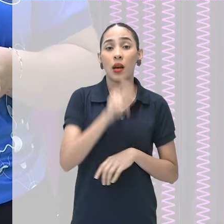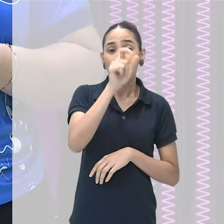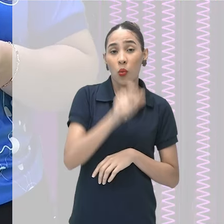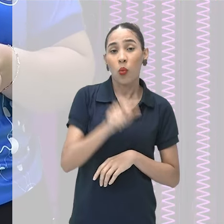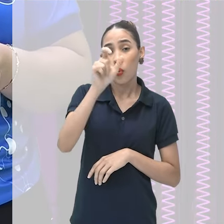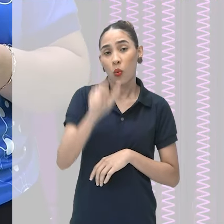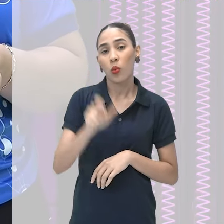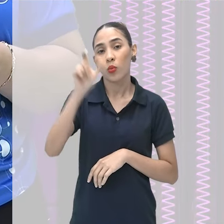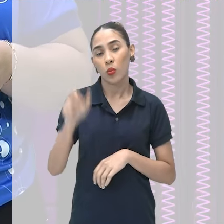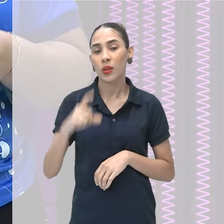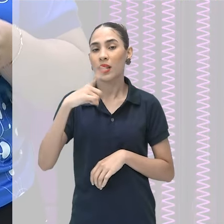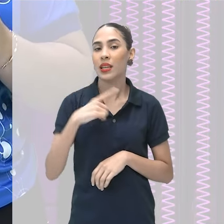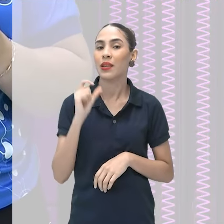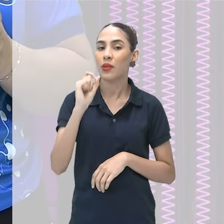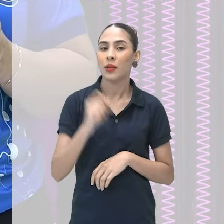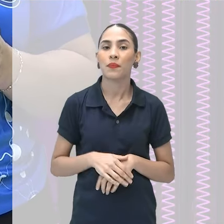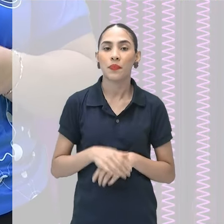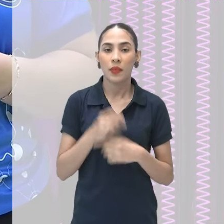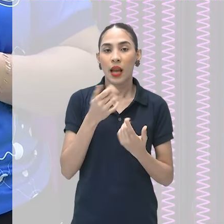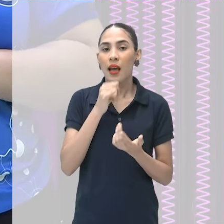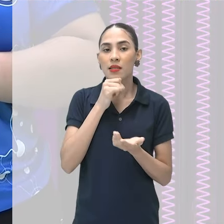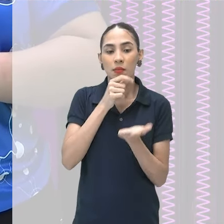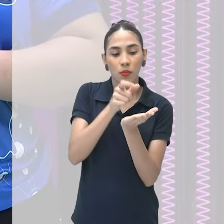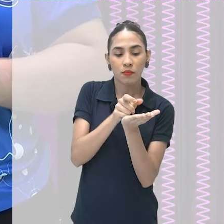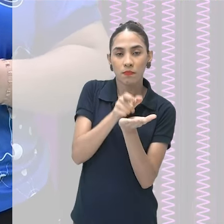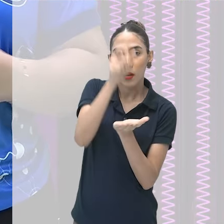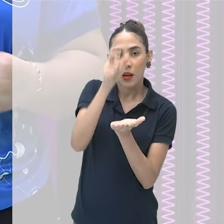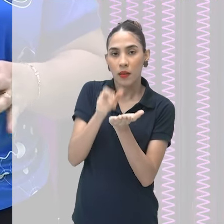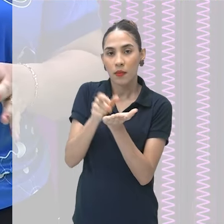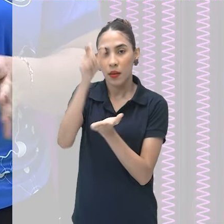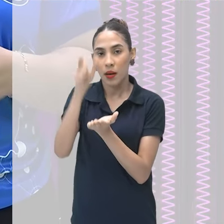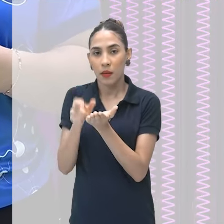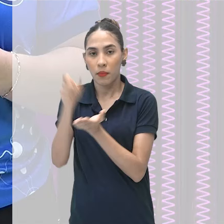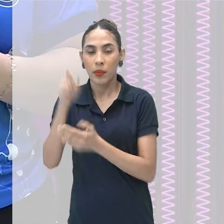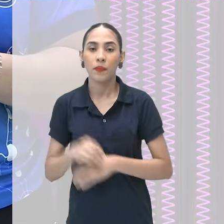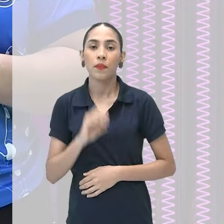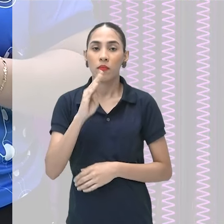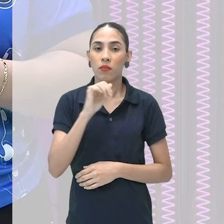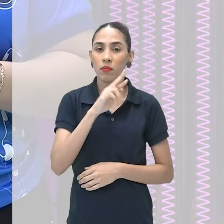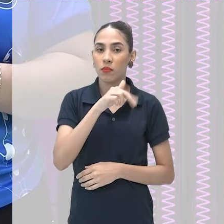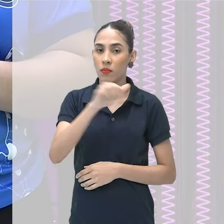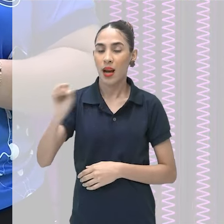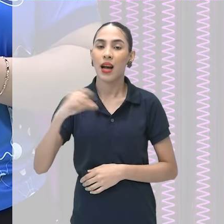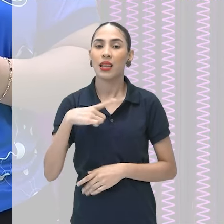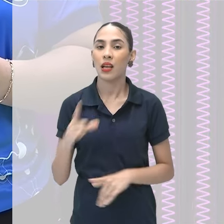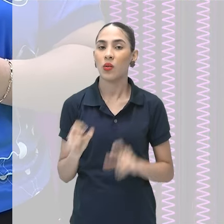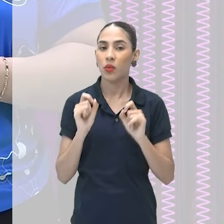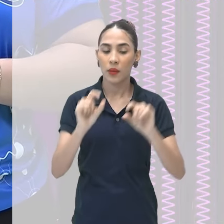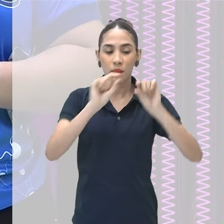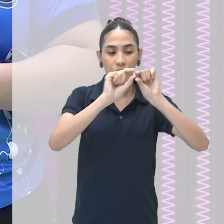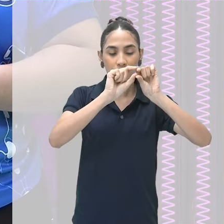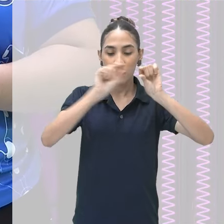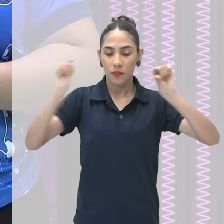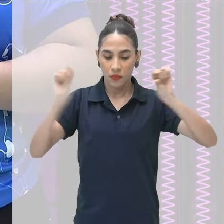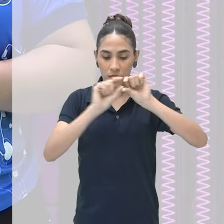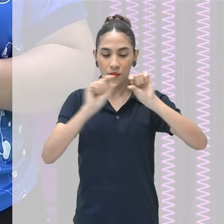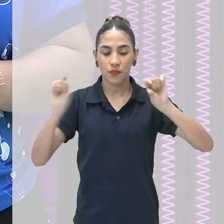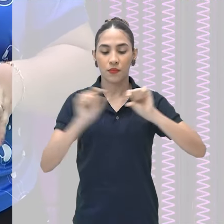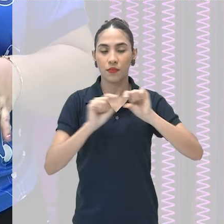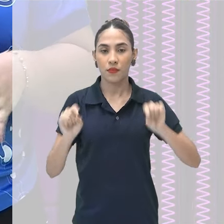gente tem as colunas em pé, né? Na forma vertical. E nas barras nós temos aí horizontais,